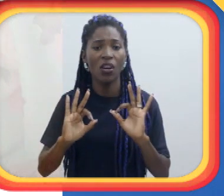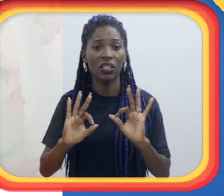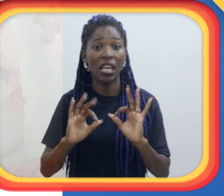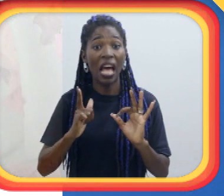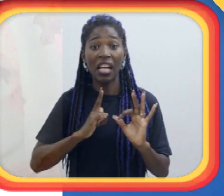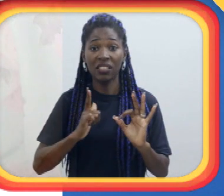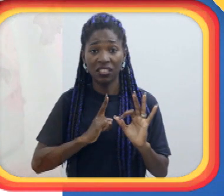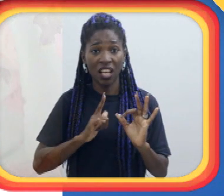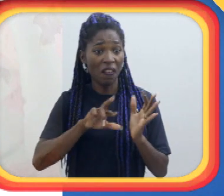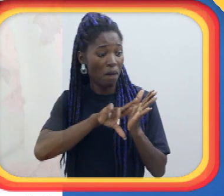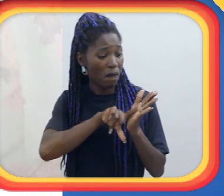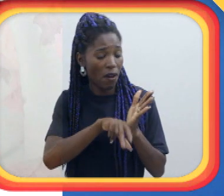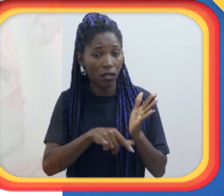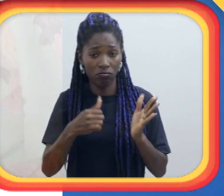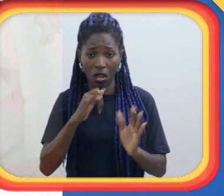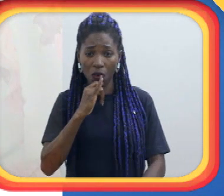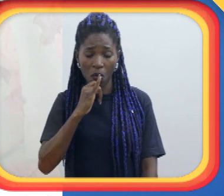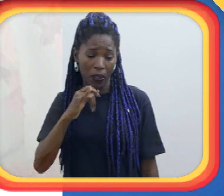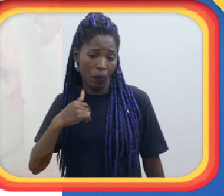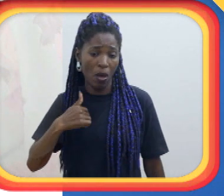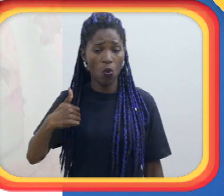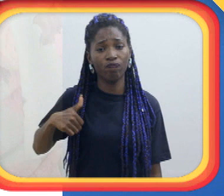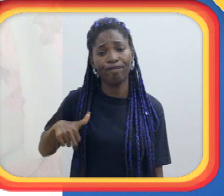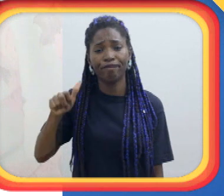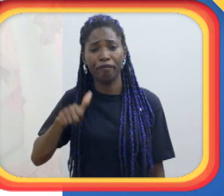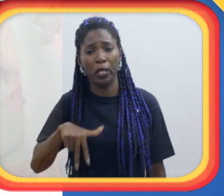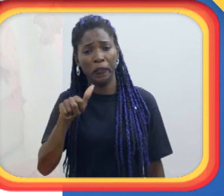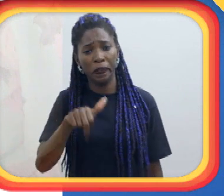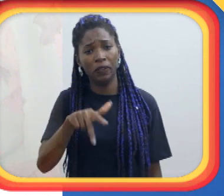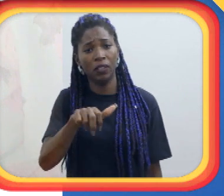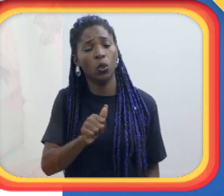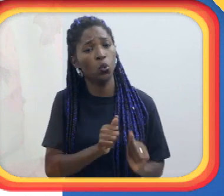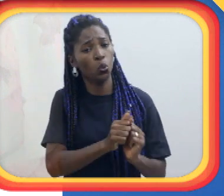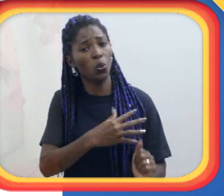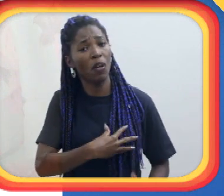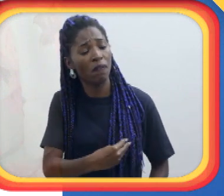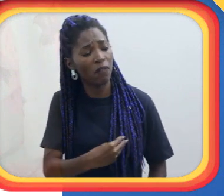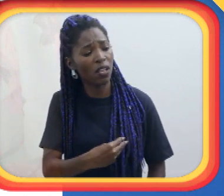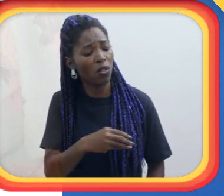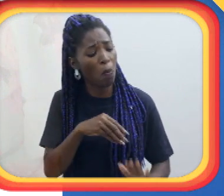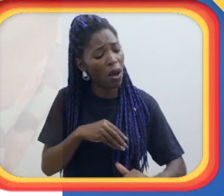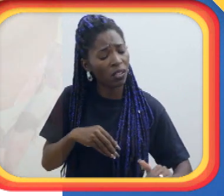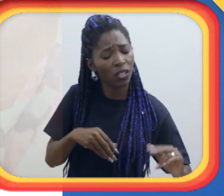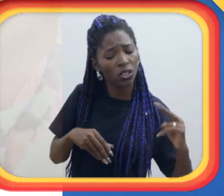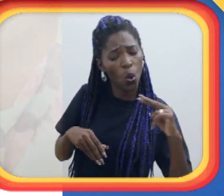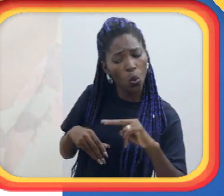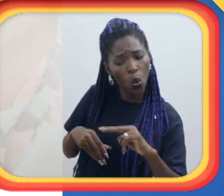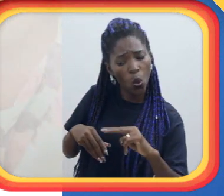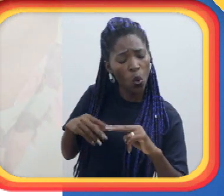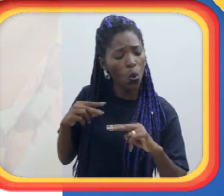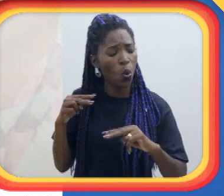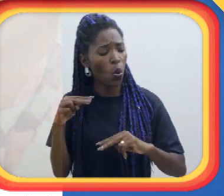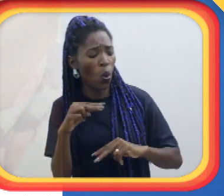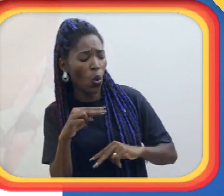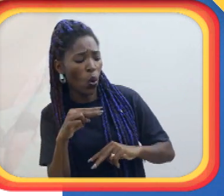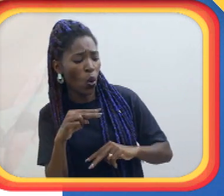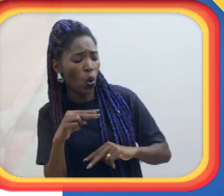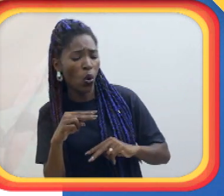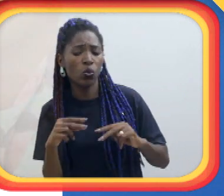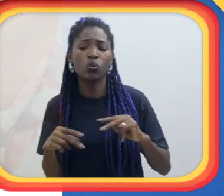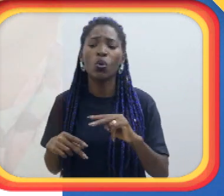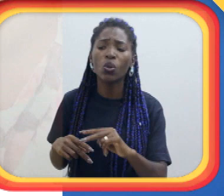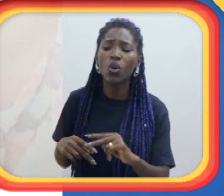tranquilidade. Tem passagens interessantíssimas. Eu estava andando com a Alice, veio uma criança, olhou para mim, olhou para Alice, olhou para a